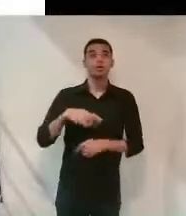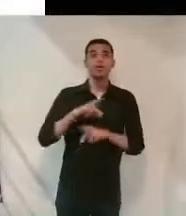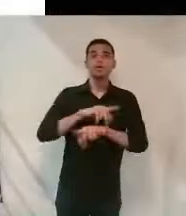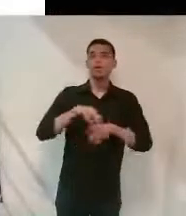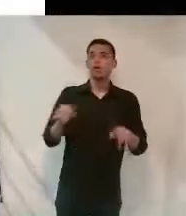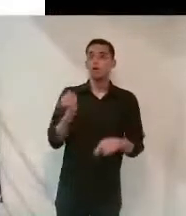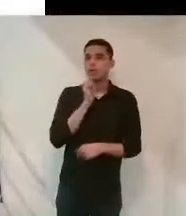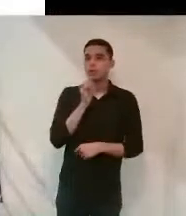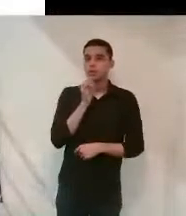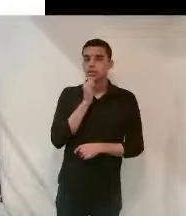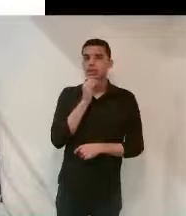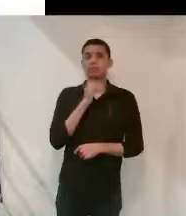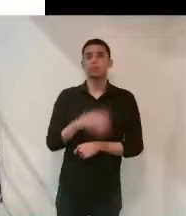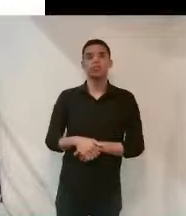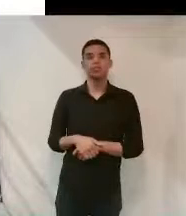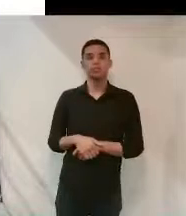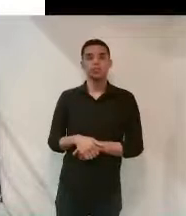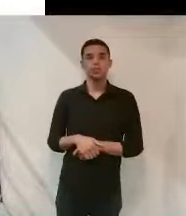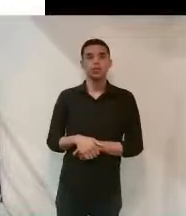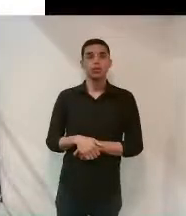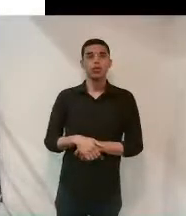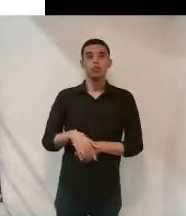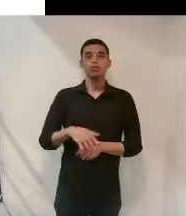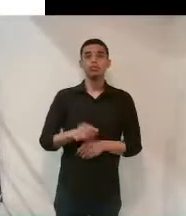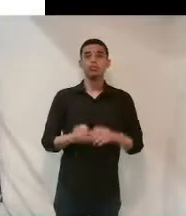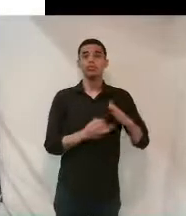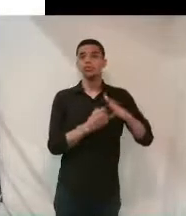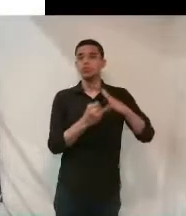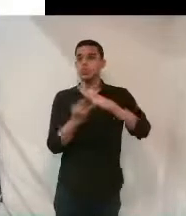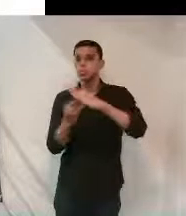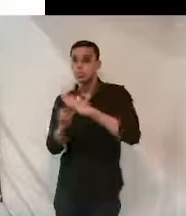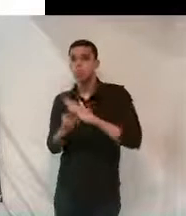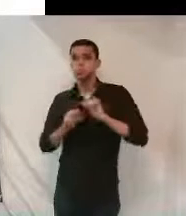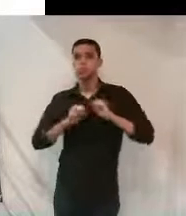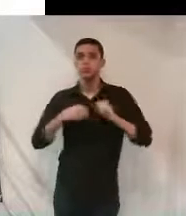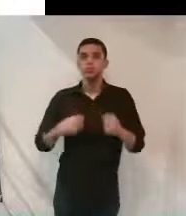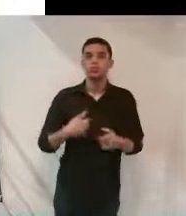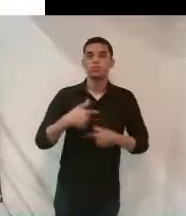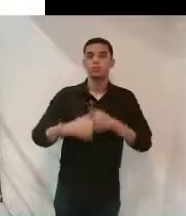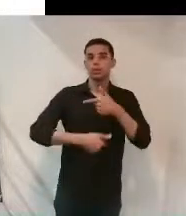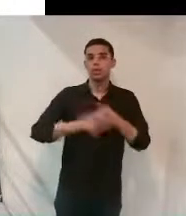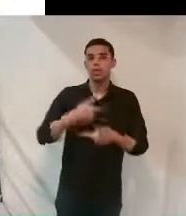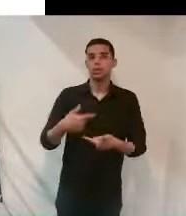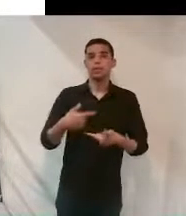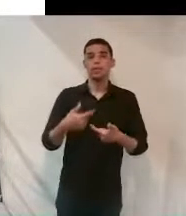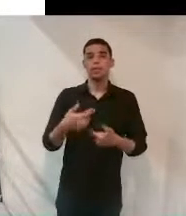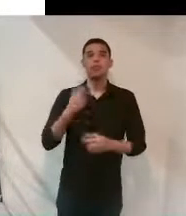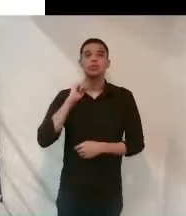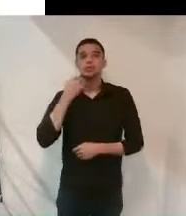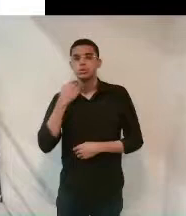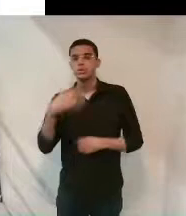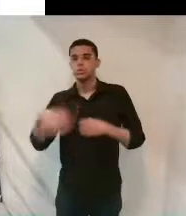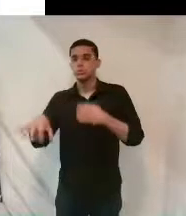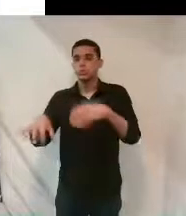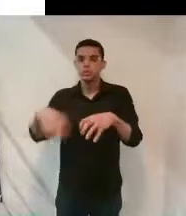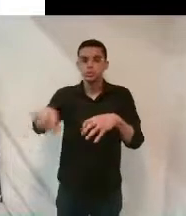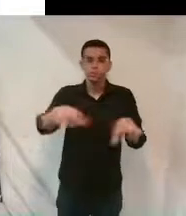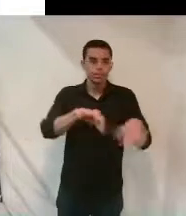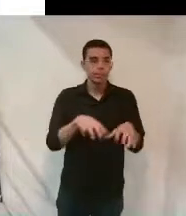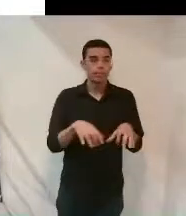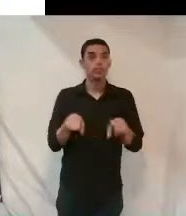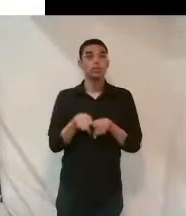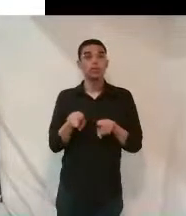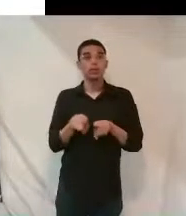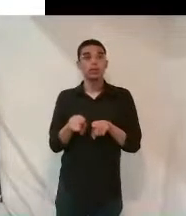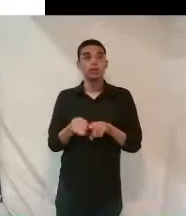outras entidades que fazem todo esse trabalho de separação, essa questão também da usina de